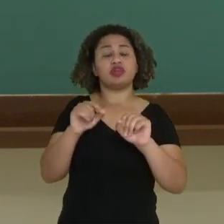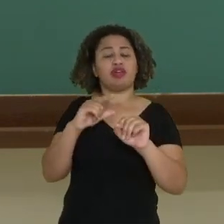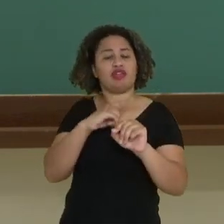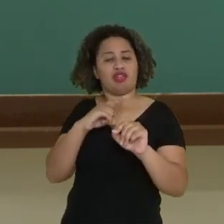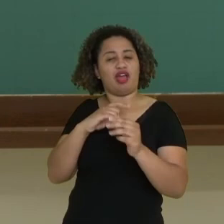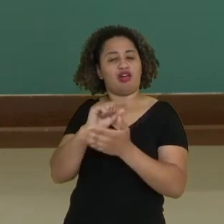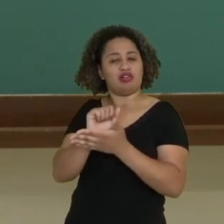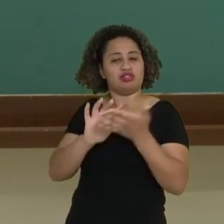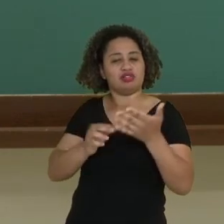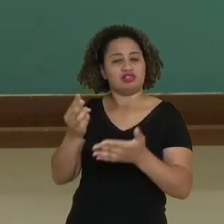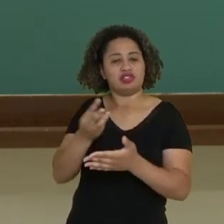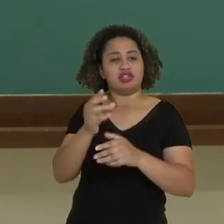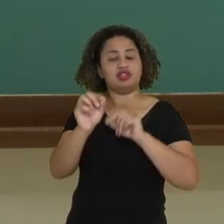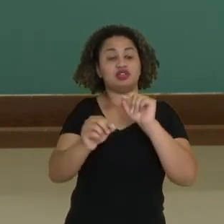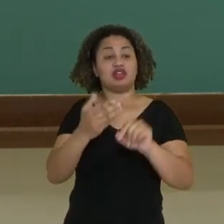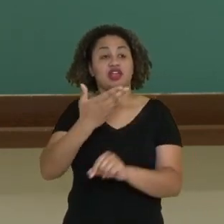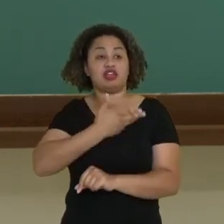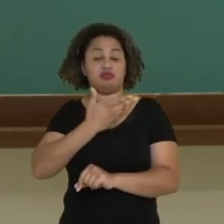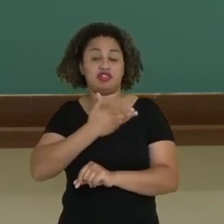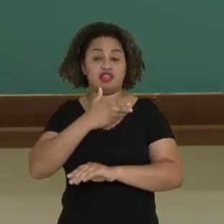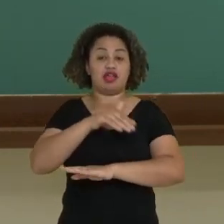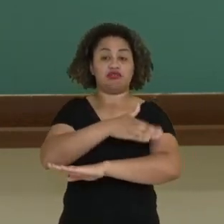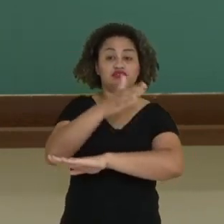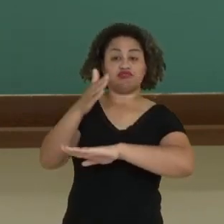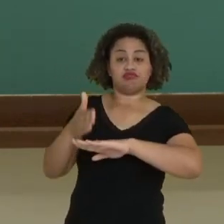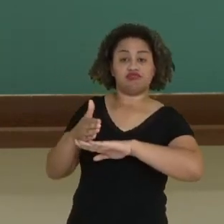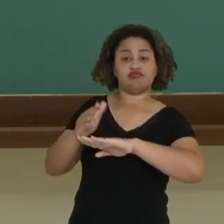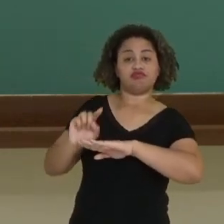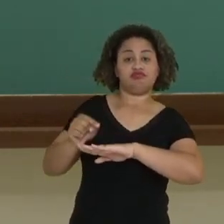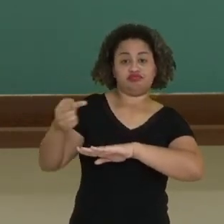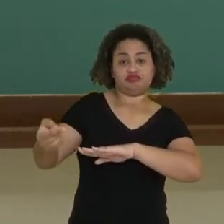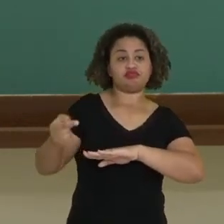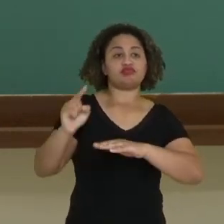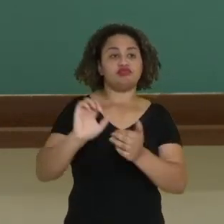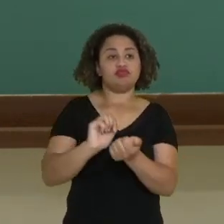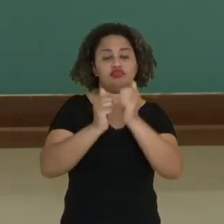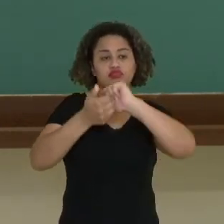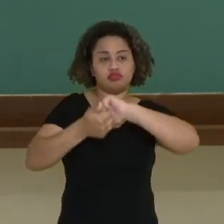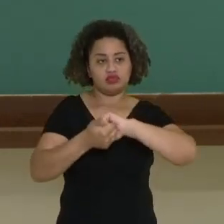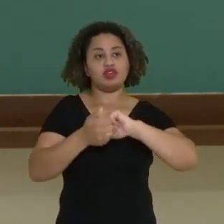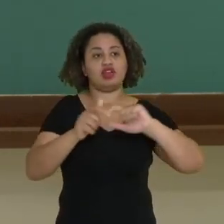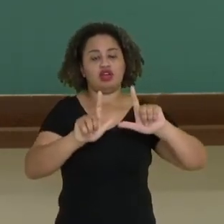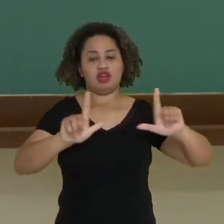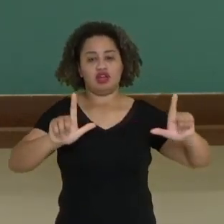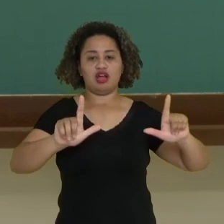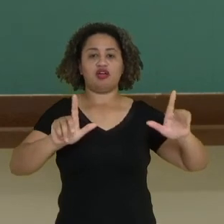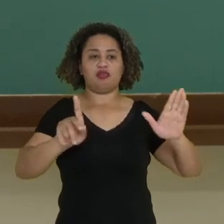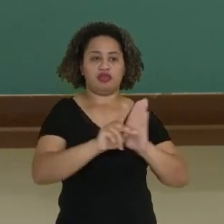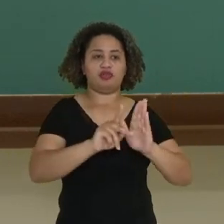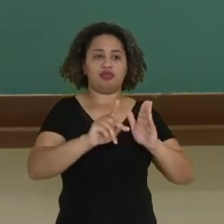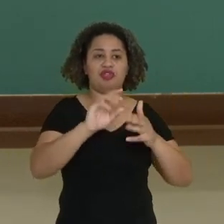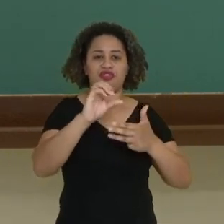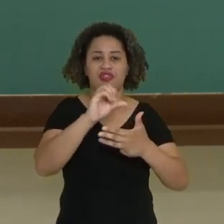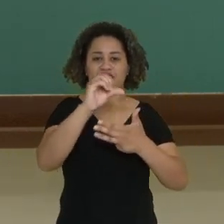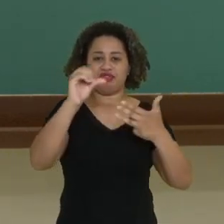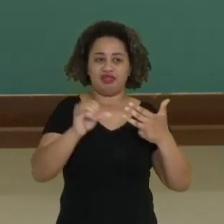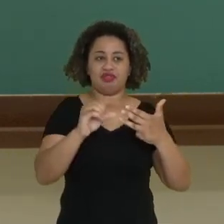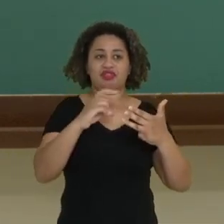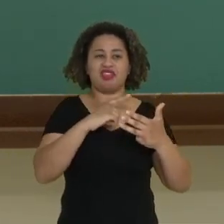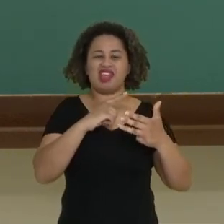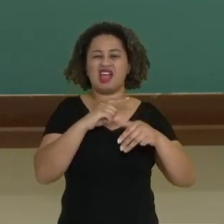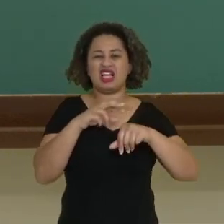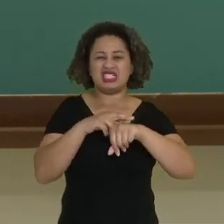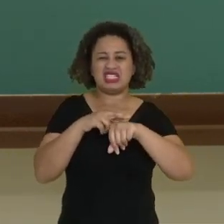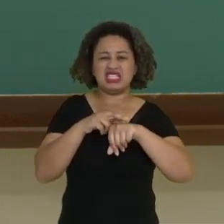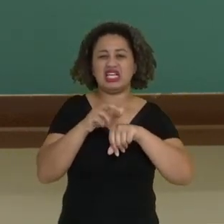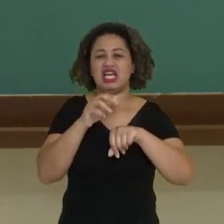ó, da amizade pós-moderna. Ele foi adaptado, a foto é do Enem e está em tons de cinza. O